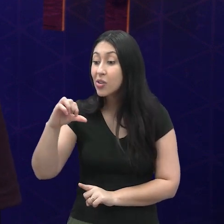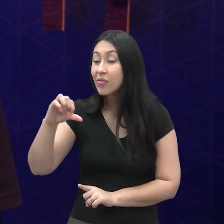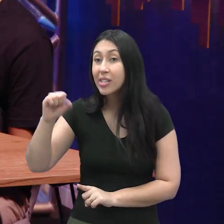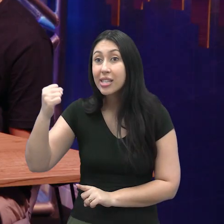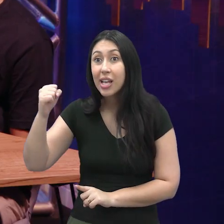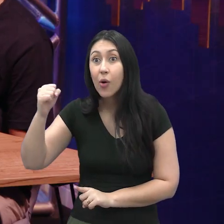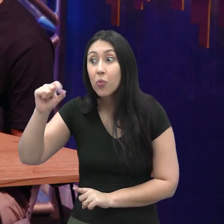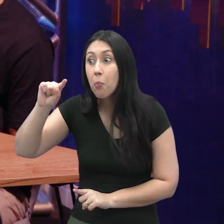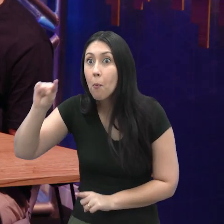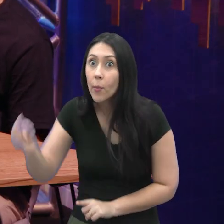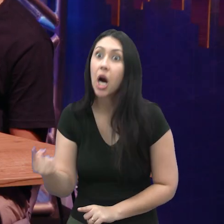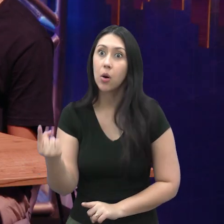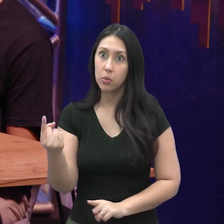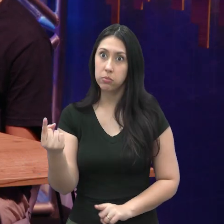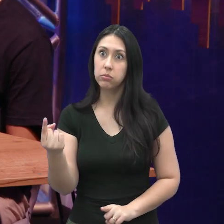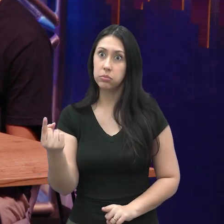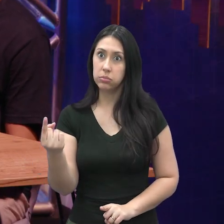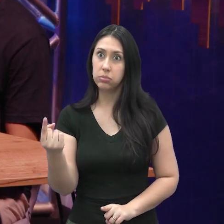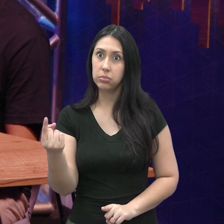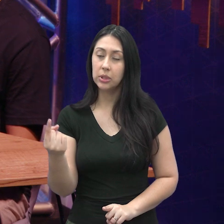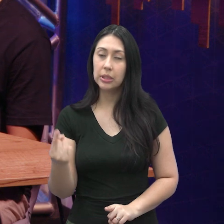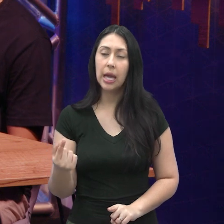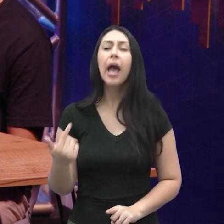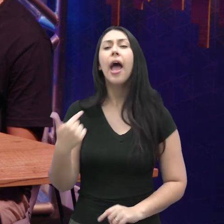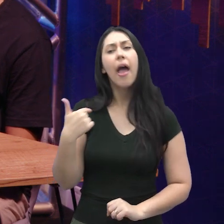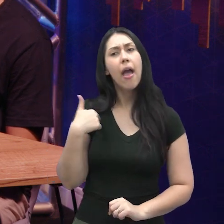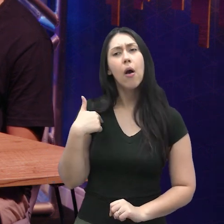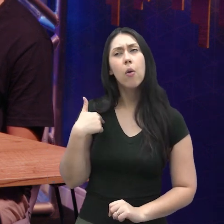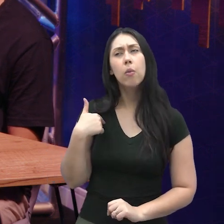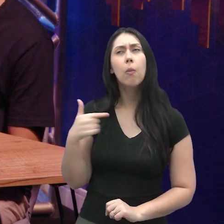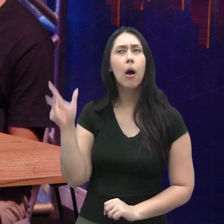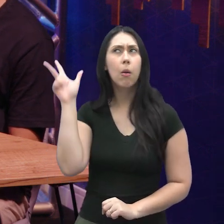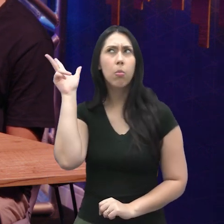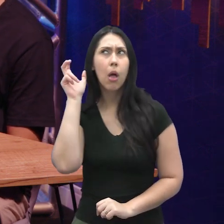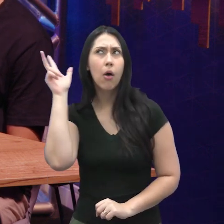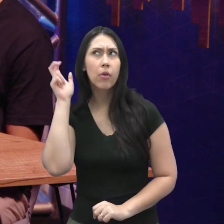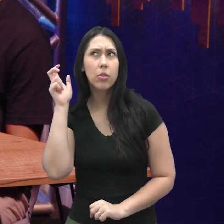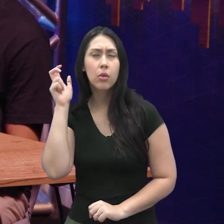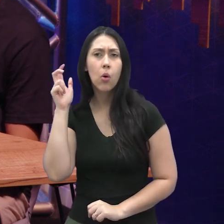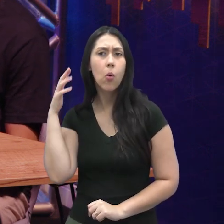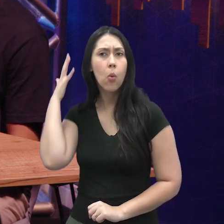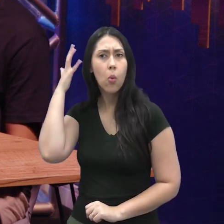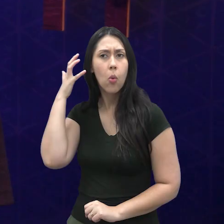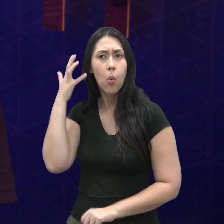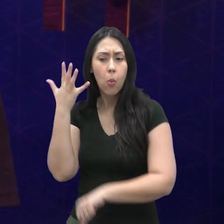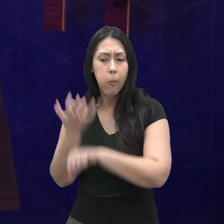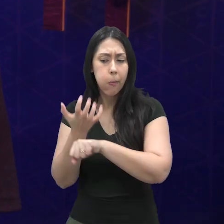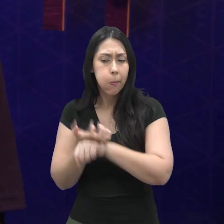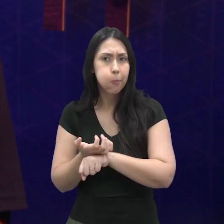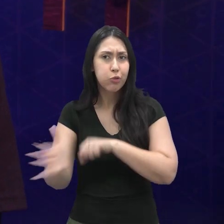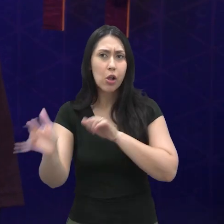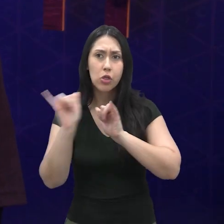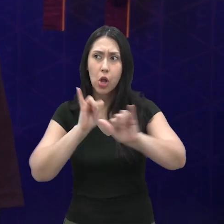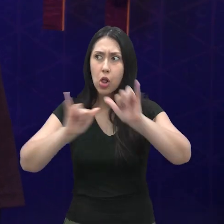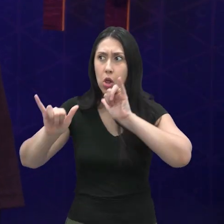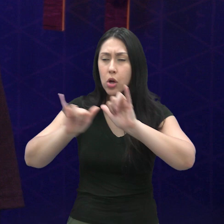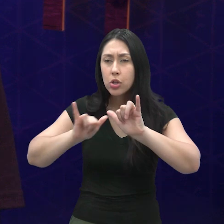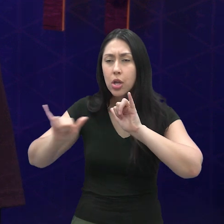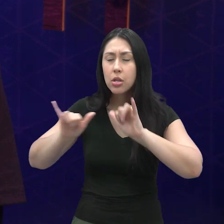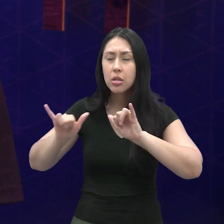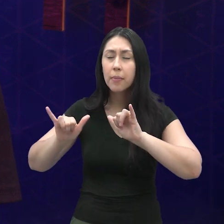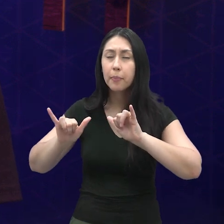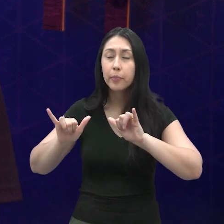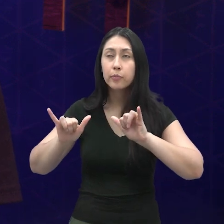1.498.000. E Vicky, eu tava escutando um podcast de notícia há um tempo atrás